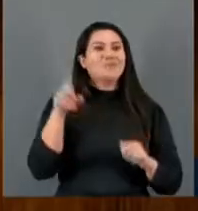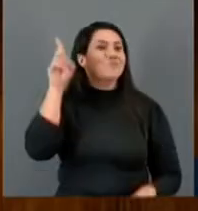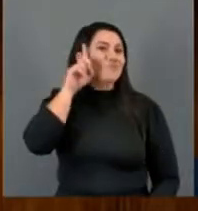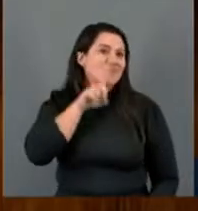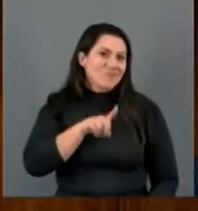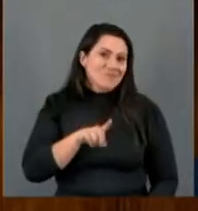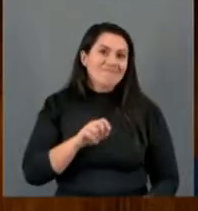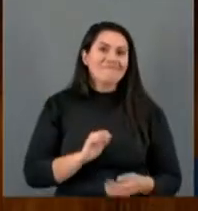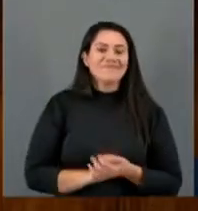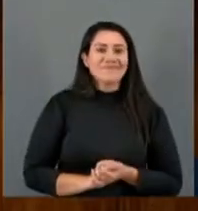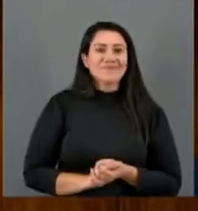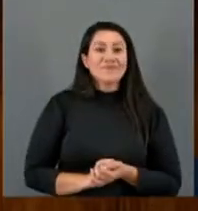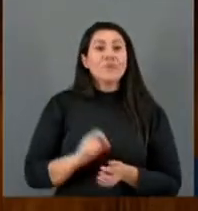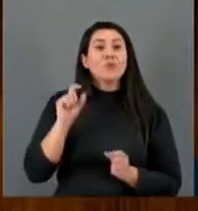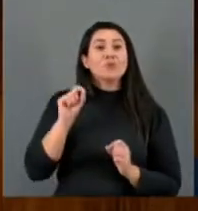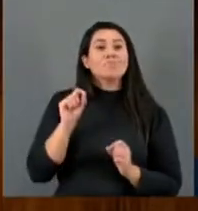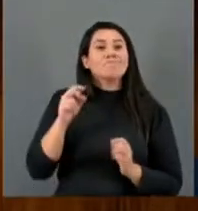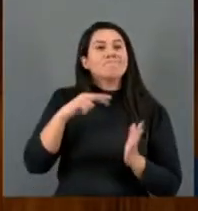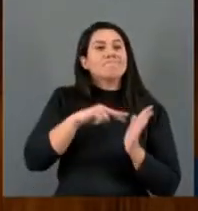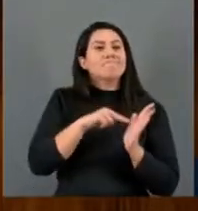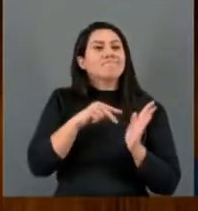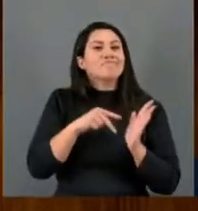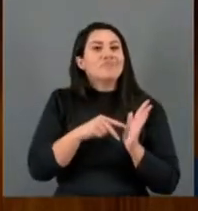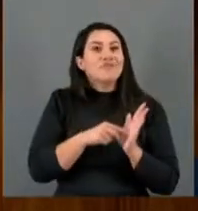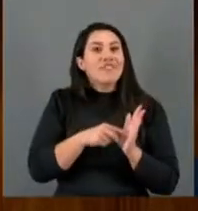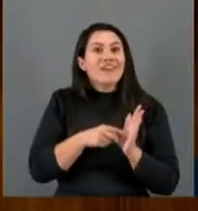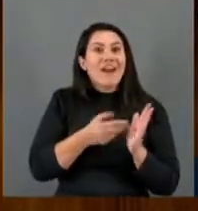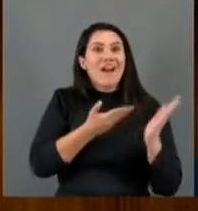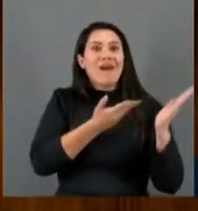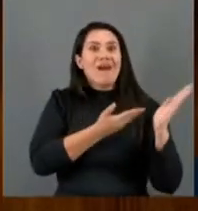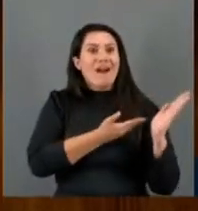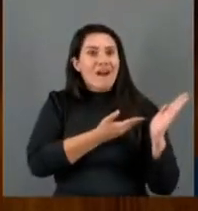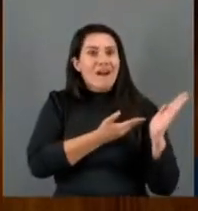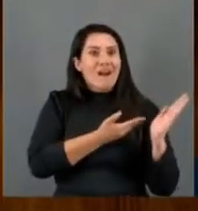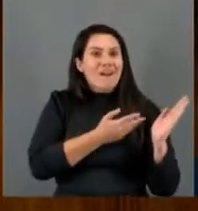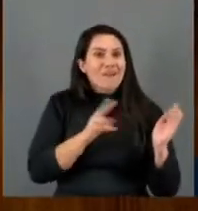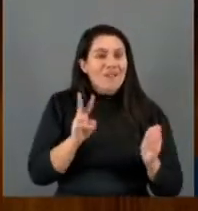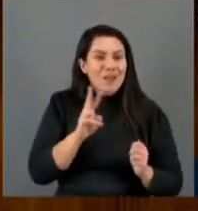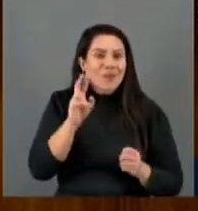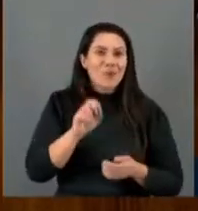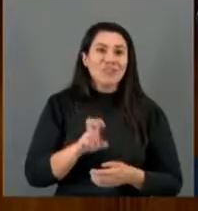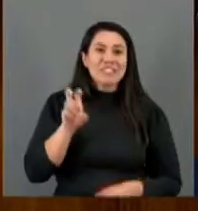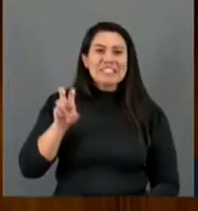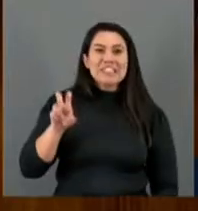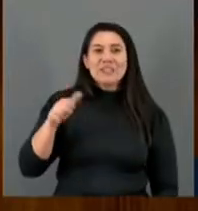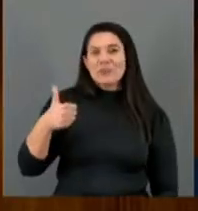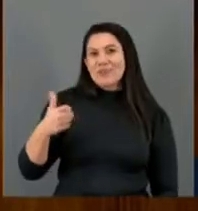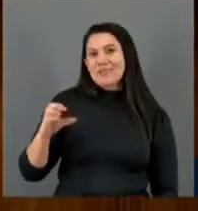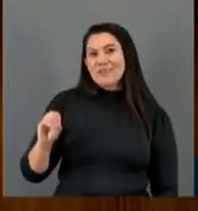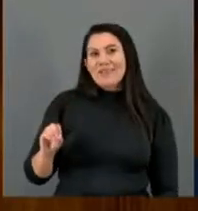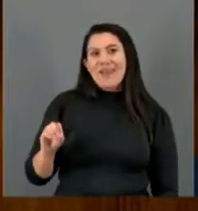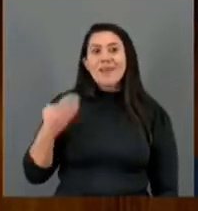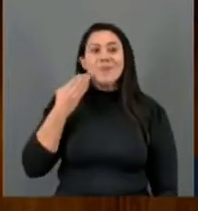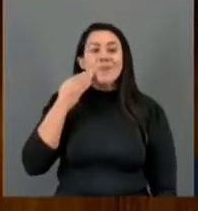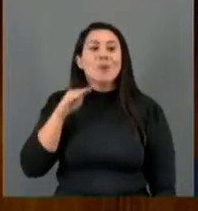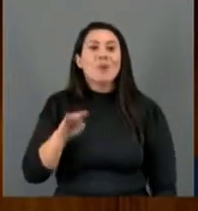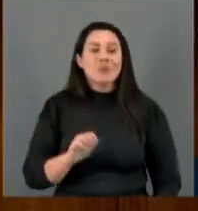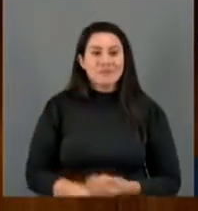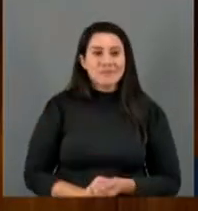significa 510 bilhões? Aliás, primeiro eu vou perguntar, para onde vai esse